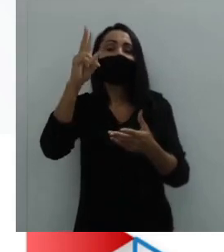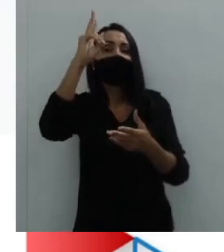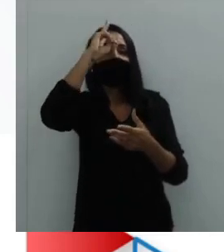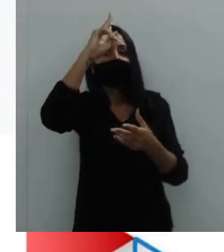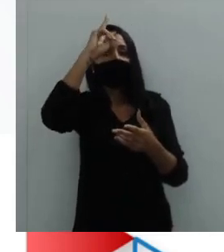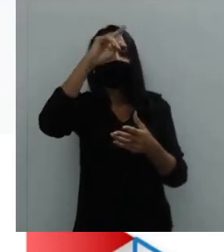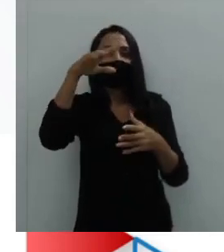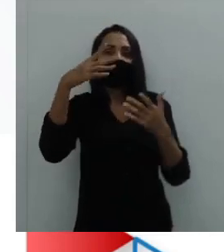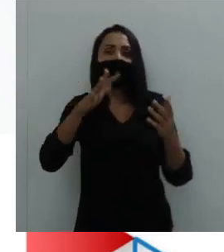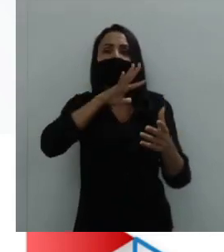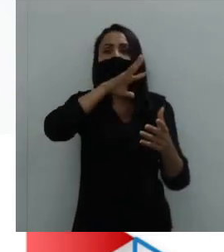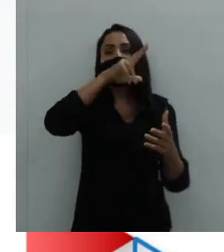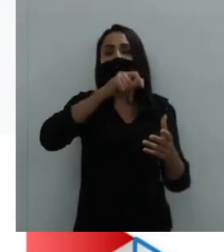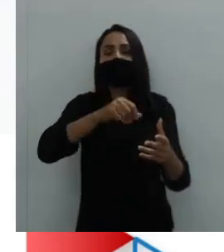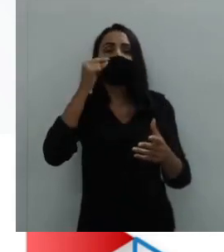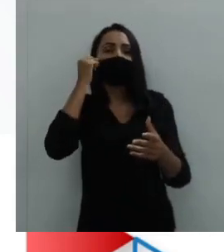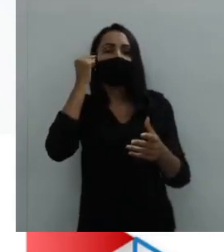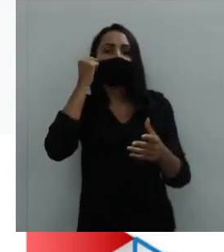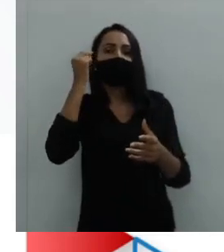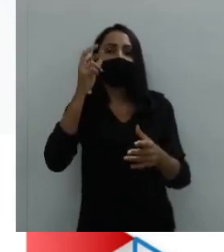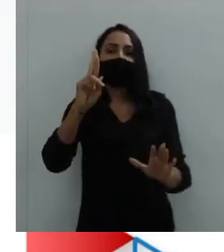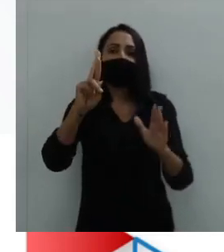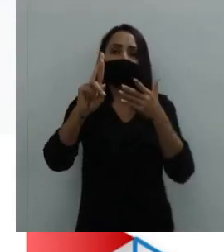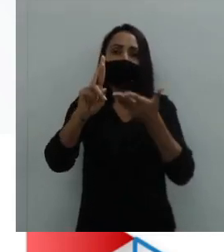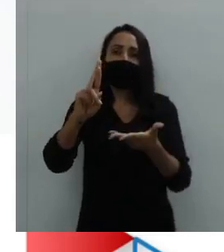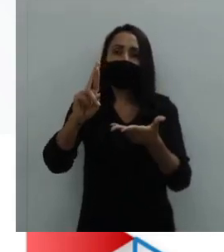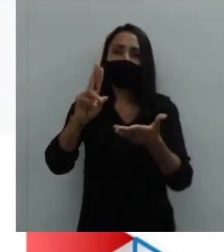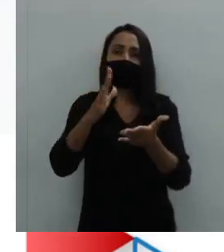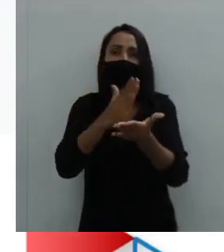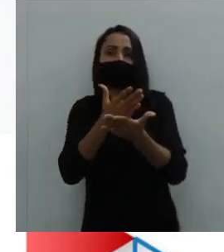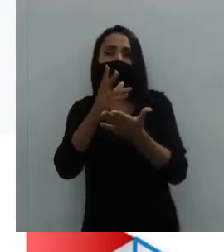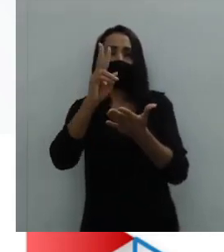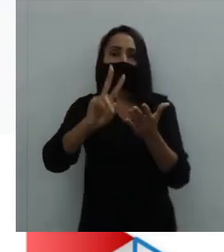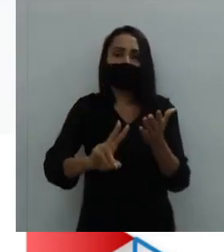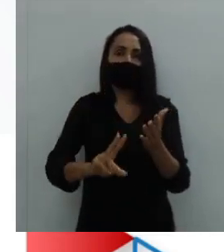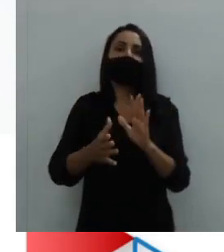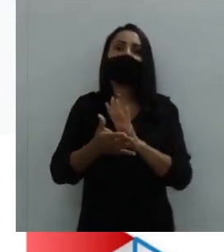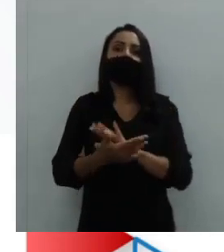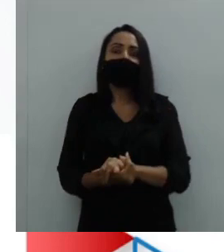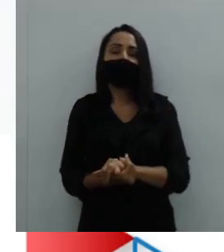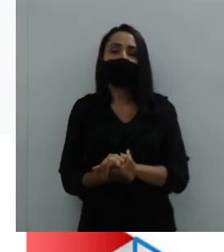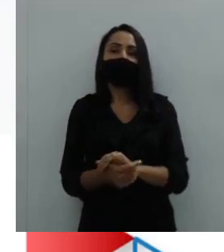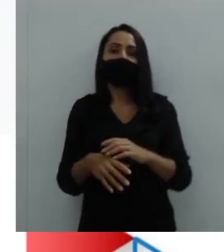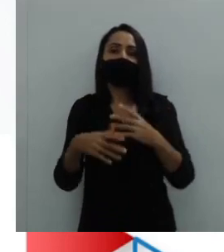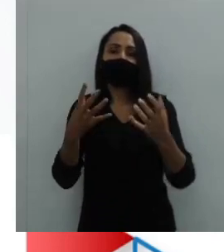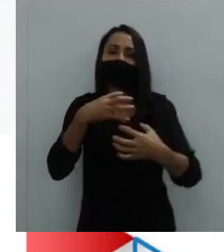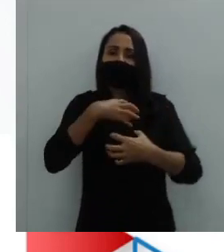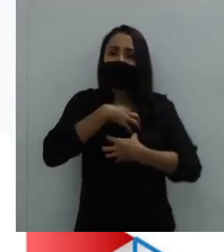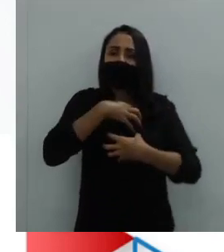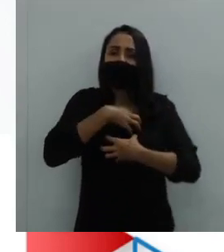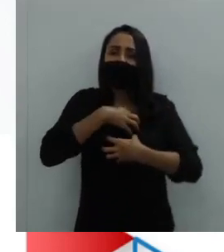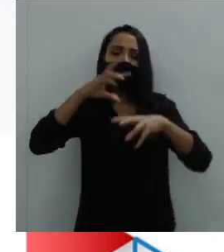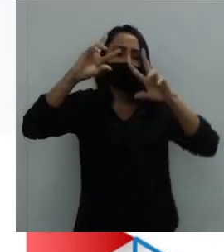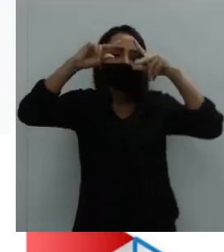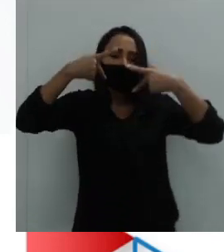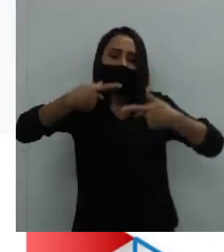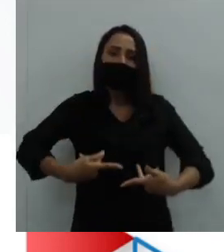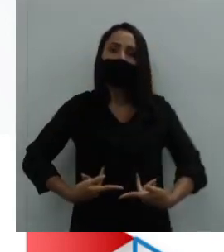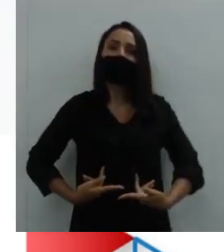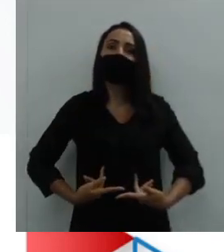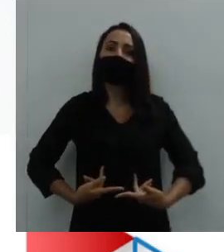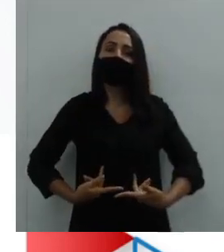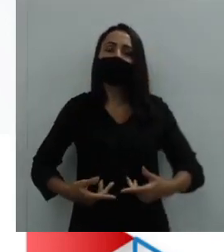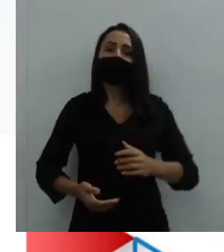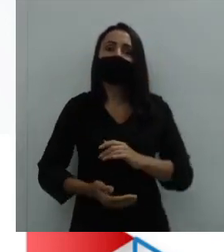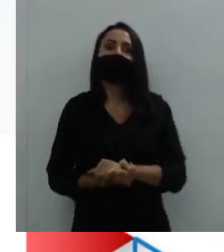falei, o leão, o ratinho estão representando alguma coisa, algum sentimento, alguma ação humana. É importante